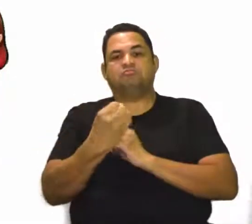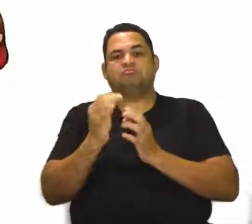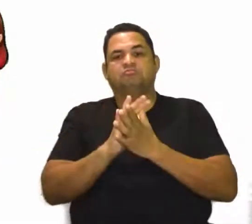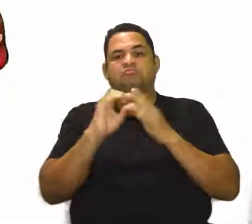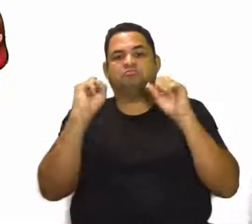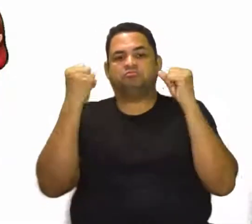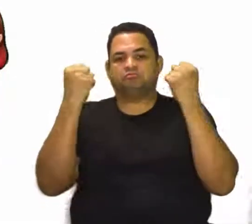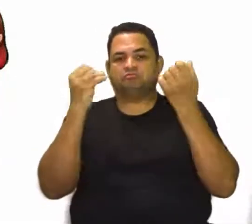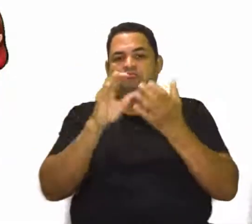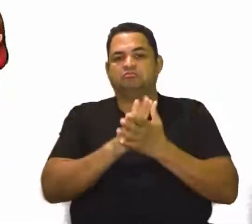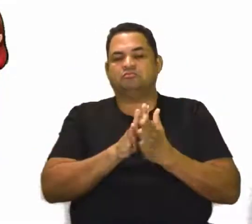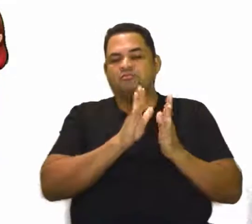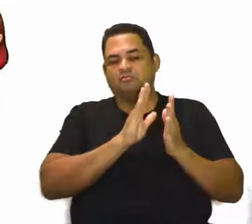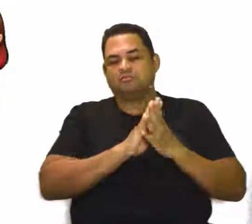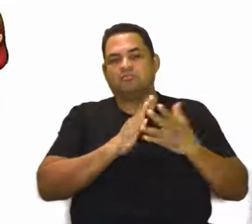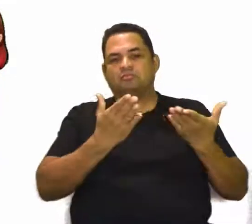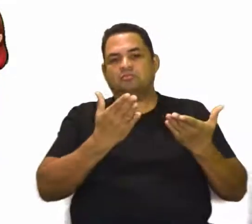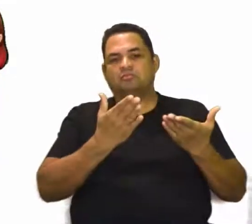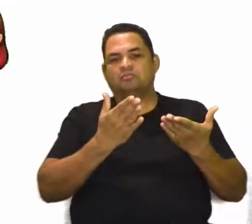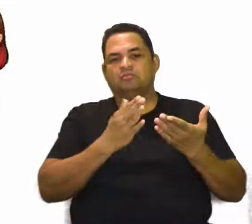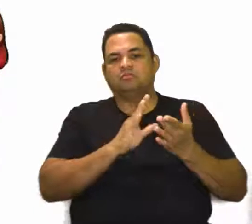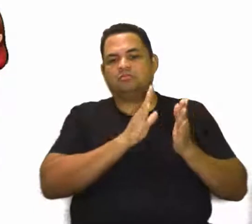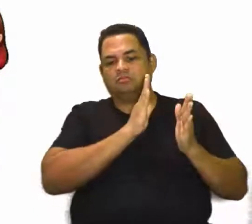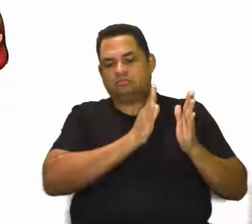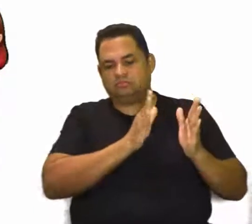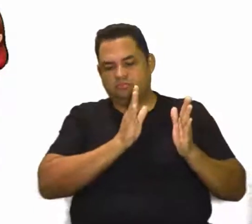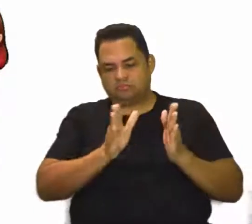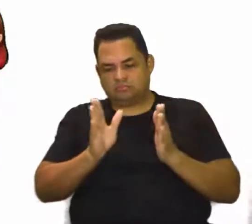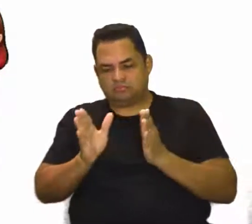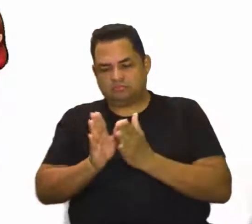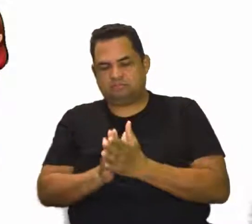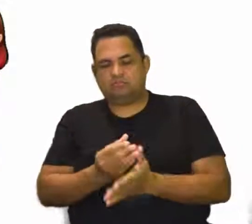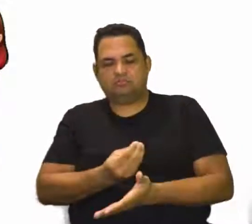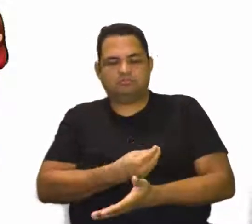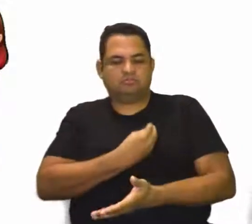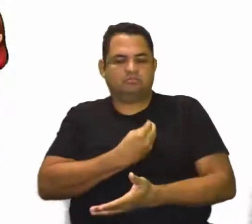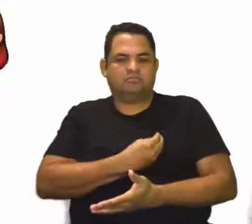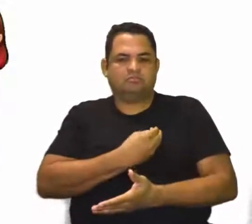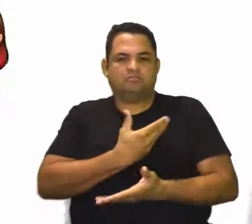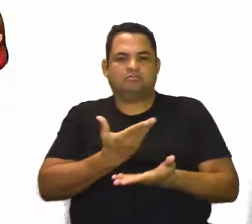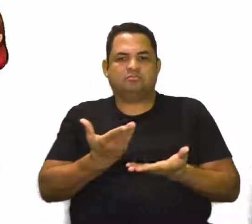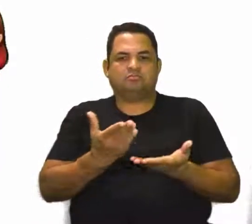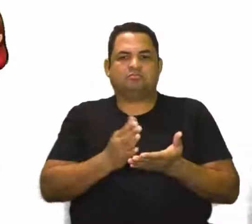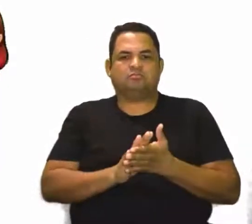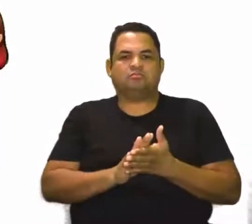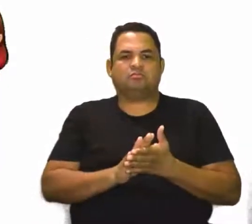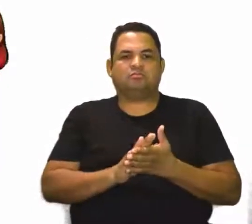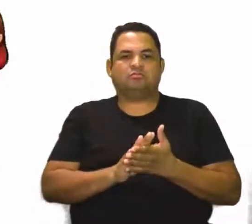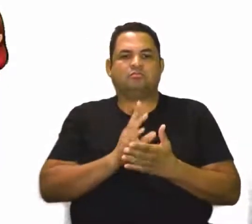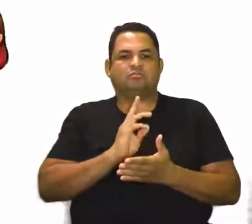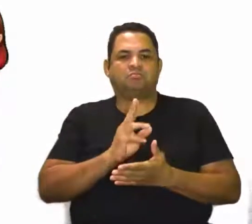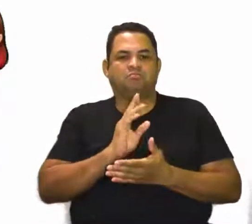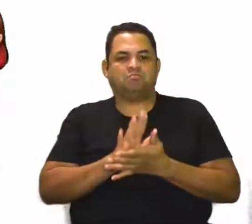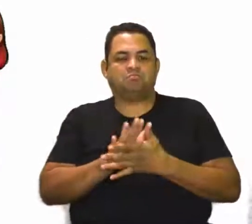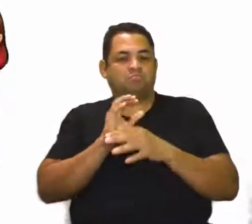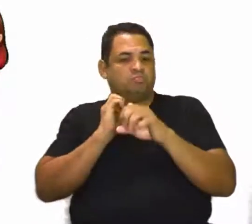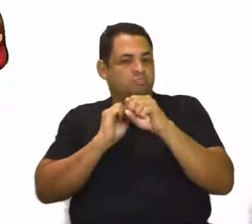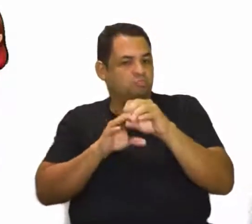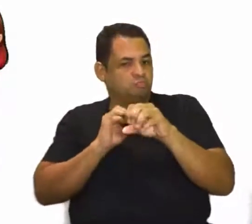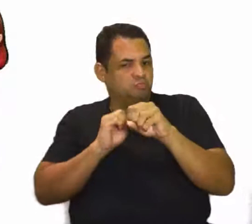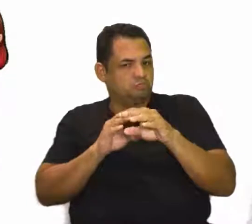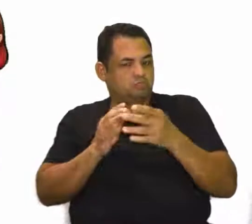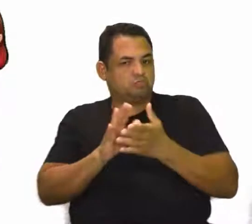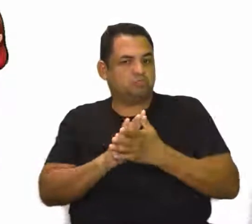atividade física, considerando aí todas as fases da vida, né, pensando também o processo de